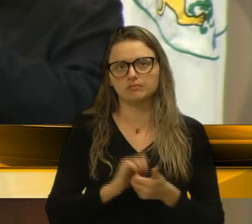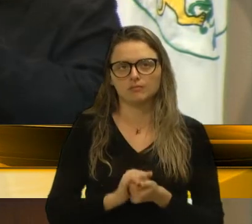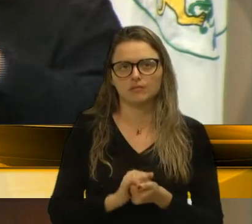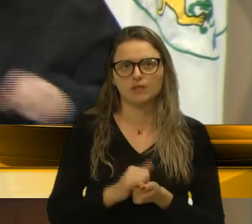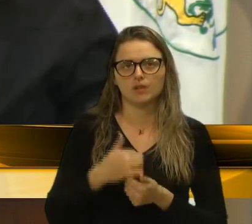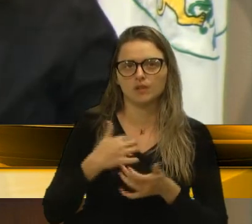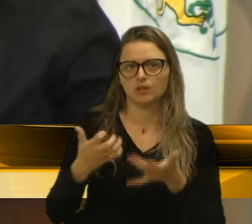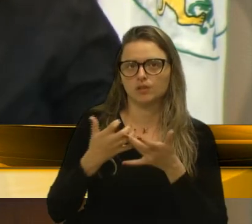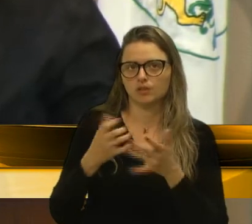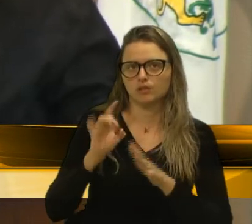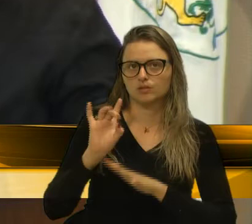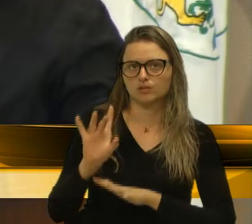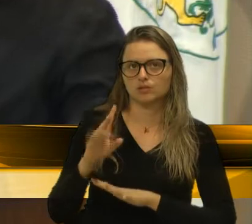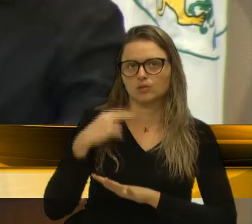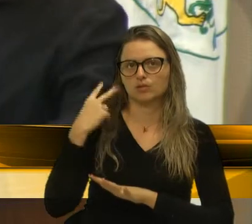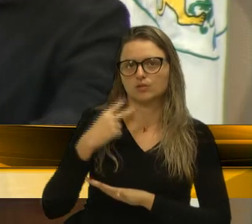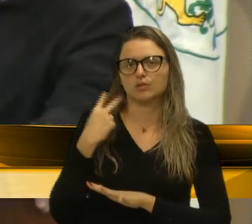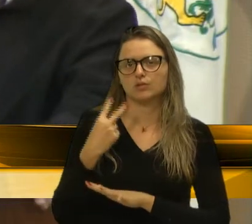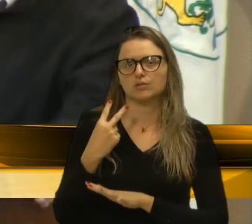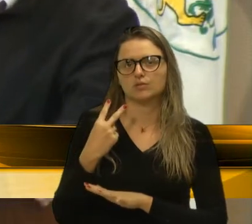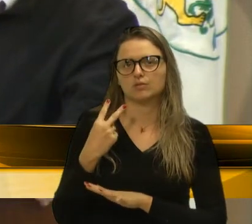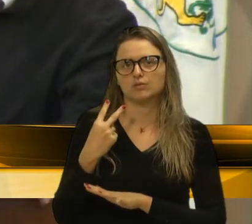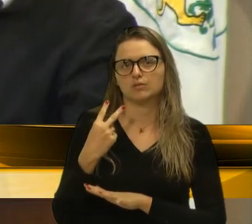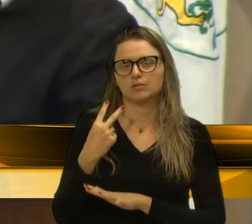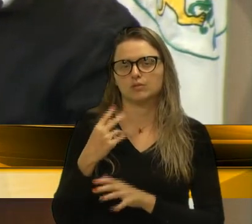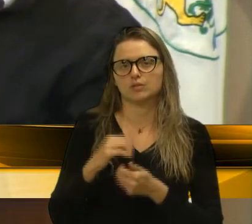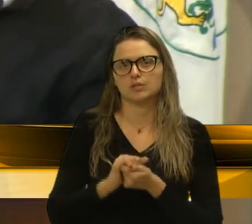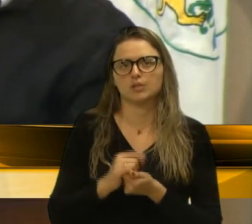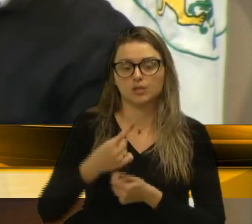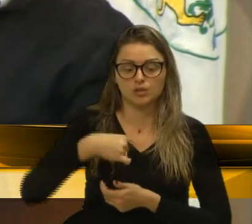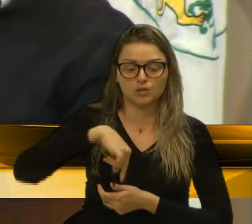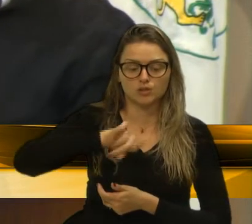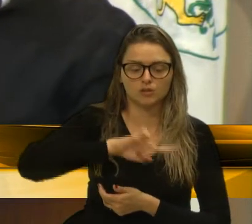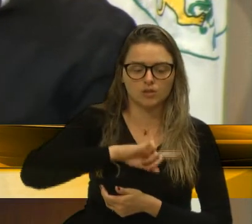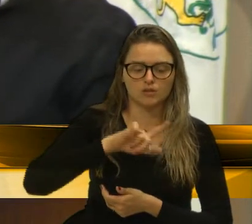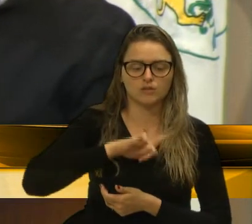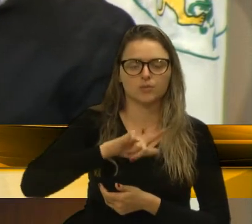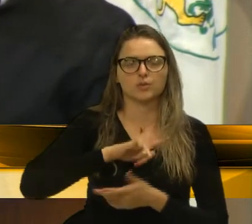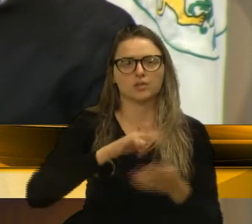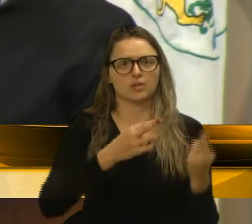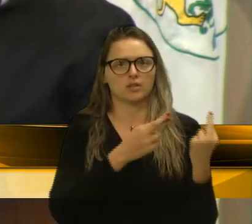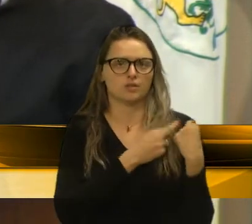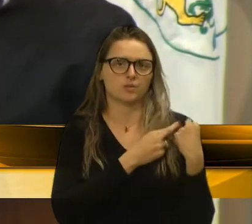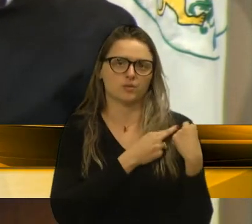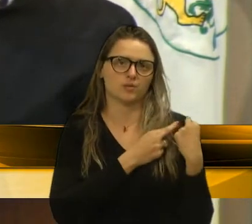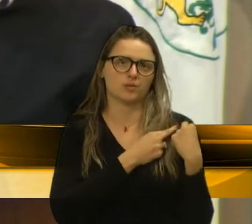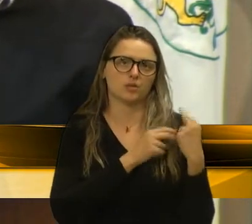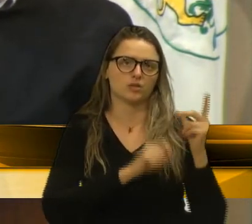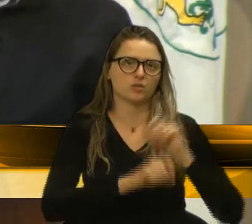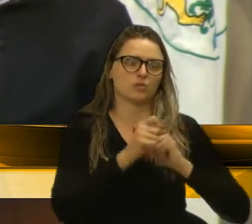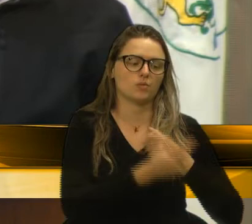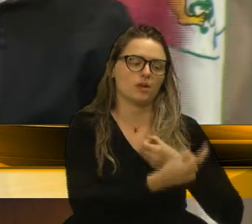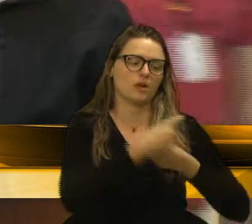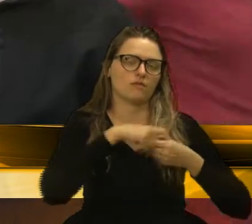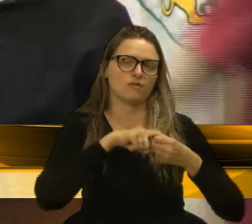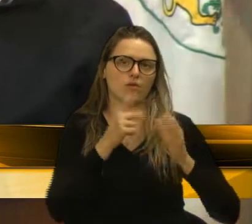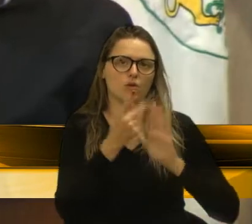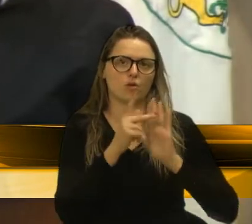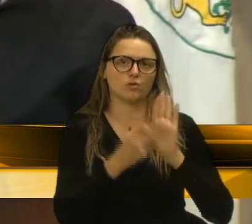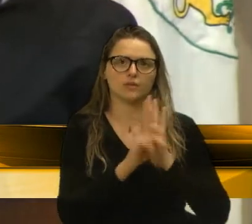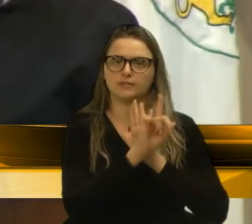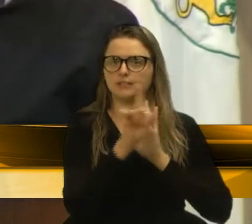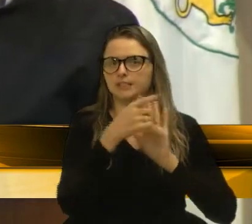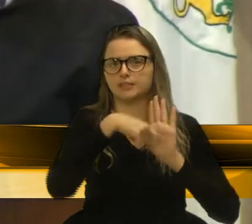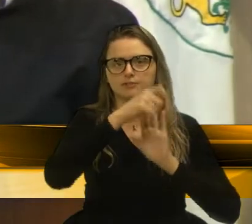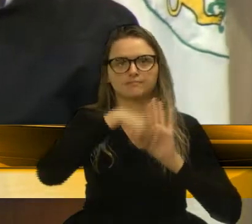dizer, vereadores, que nós vamos ter muita responsabilidade nessa questão da discussão do veto proposto